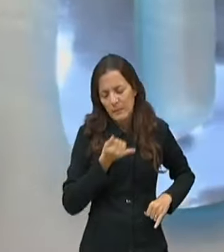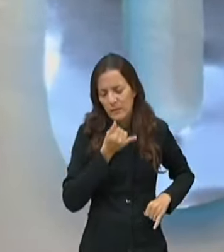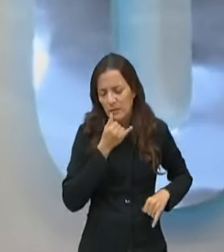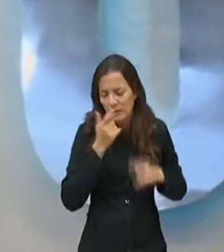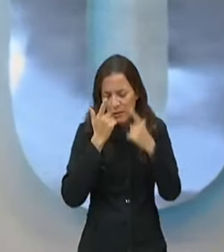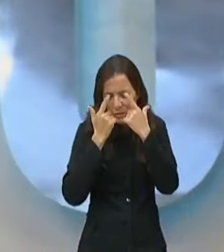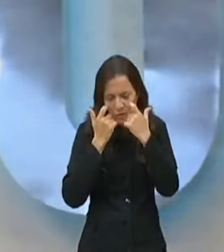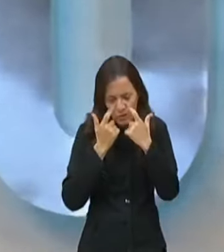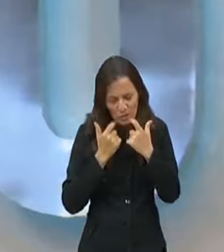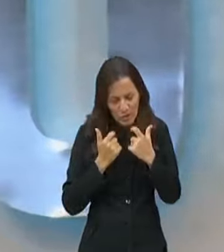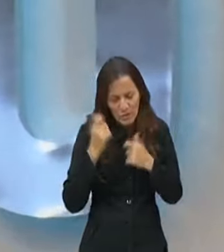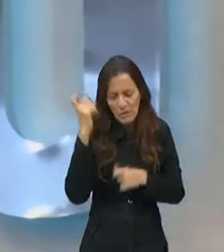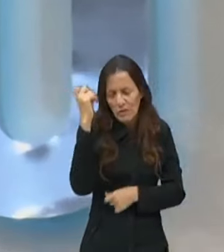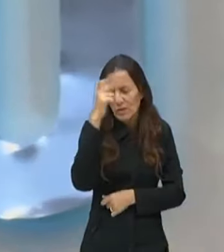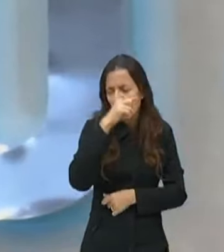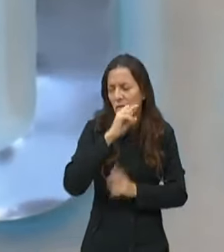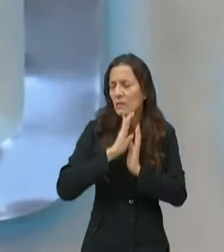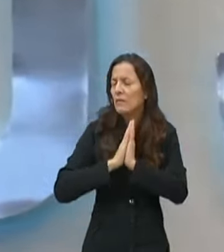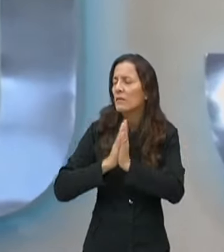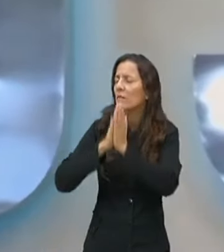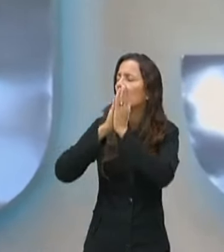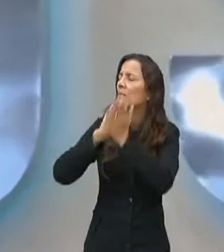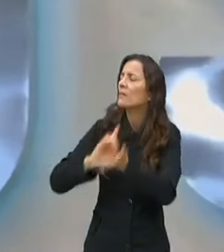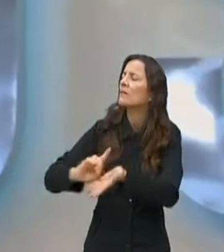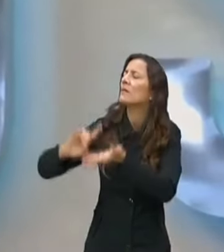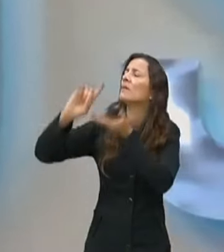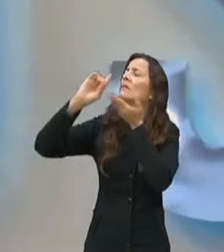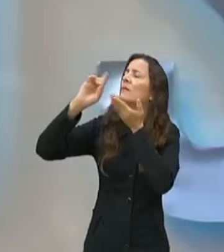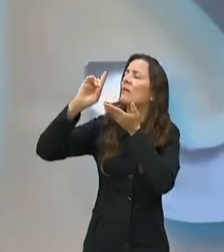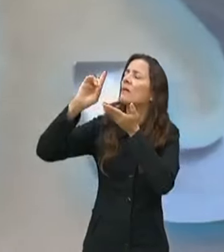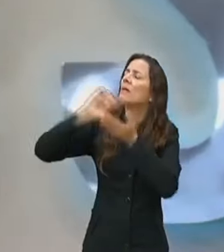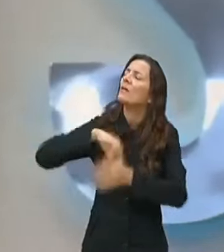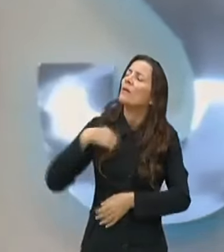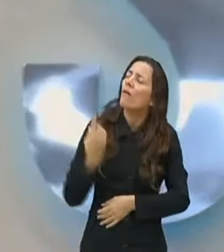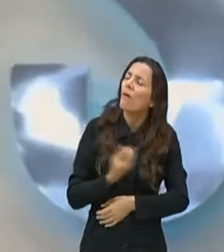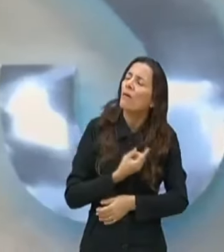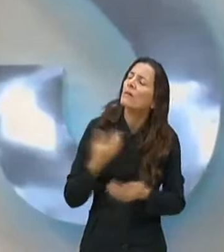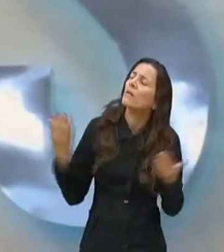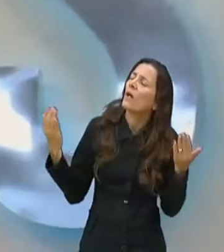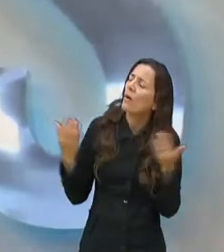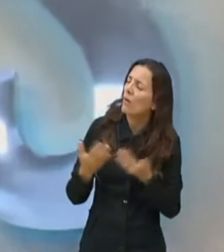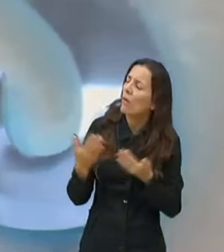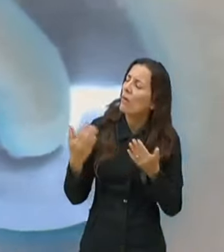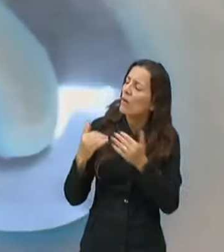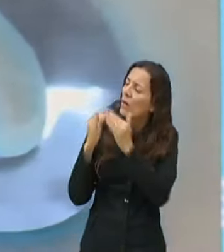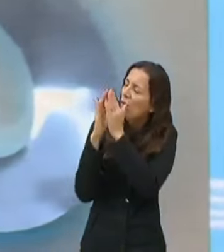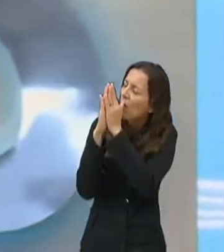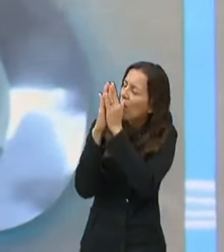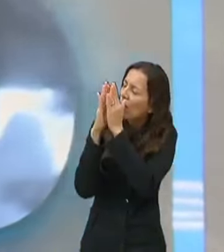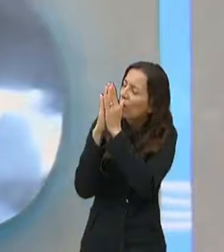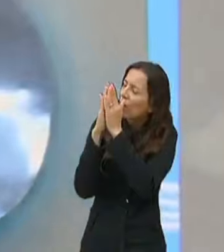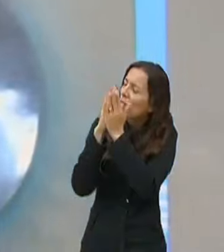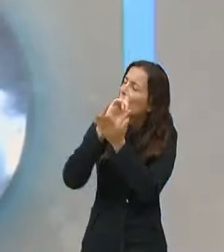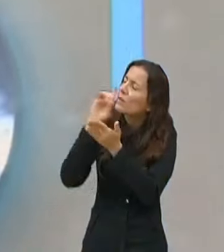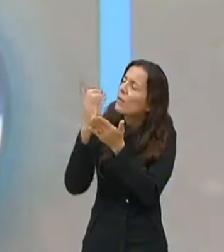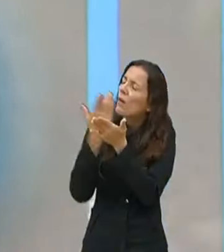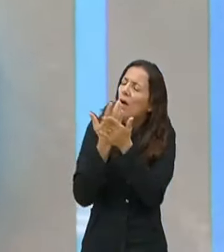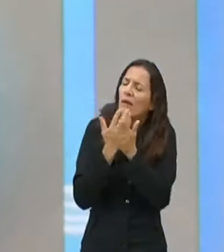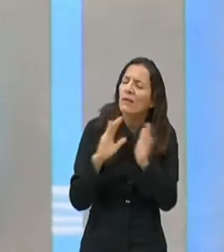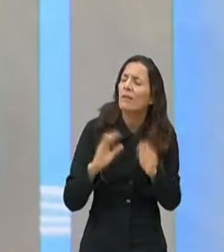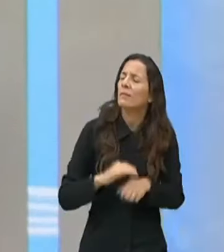Deus, ouve o nosso clamor e coloca ponto final agora, Senhor,